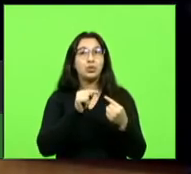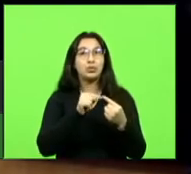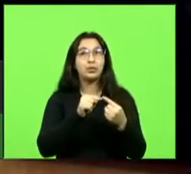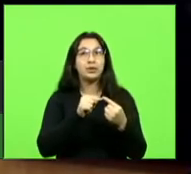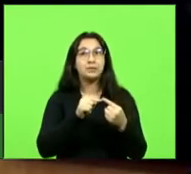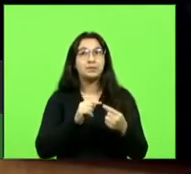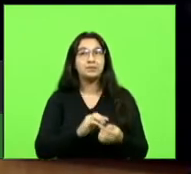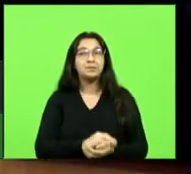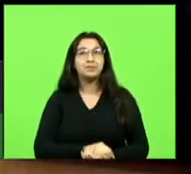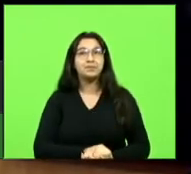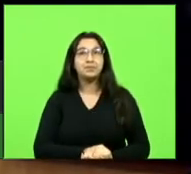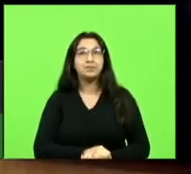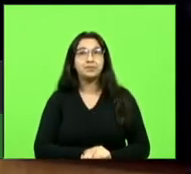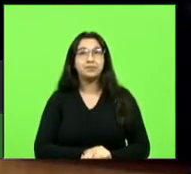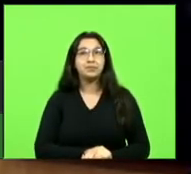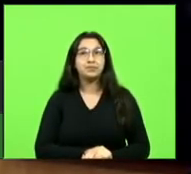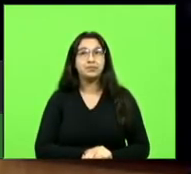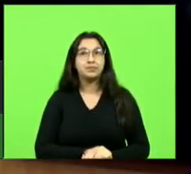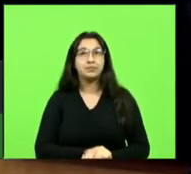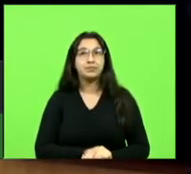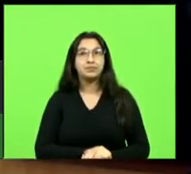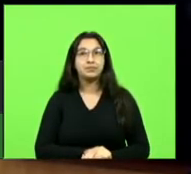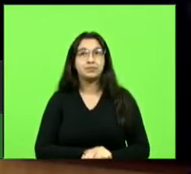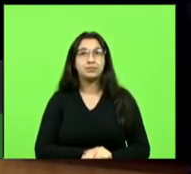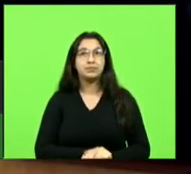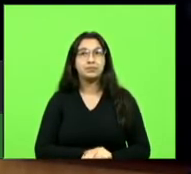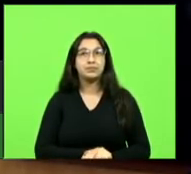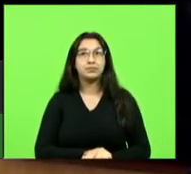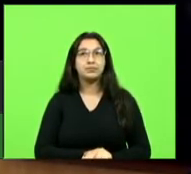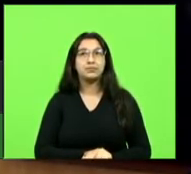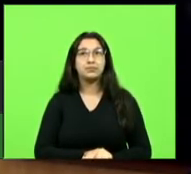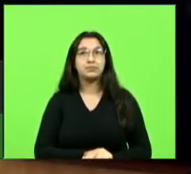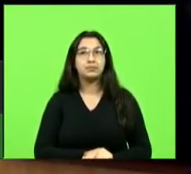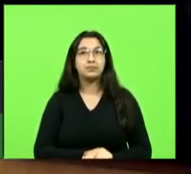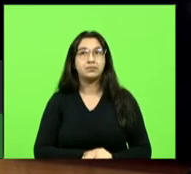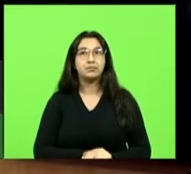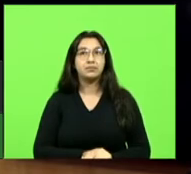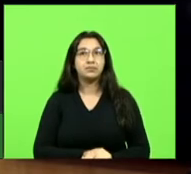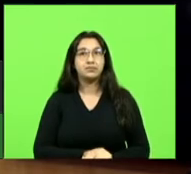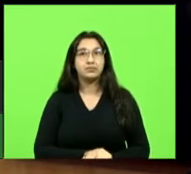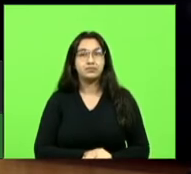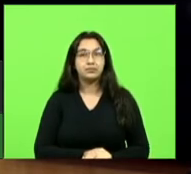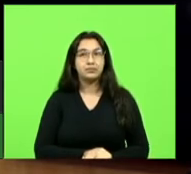deputado. Vossa Excelência tem o tempo regimental, deputado. Ok.